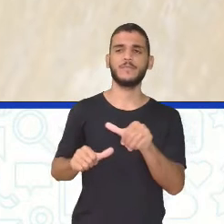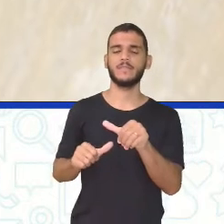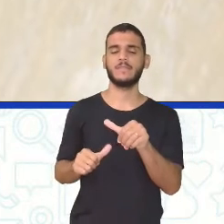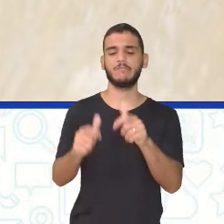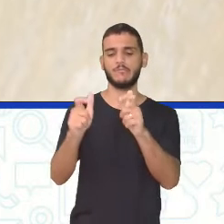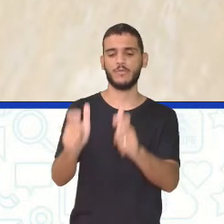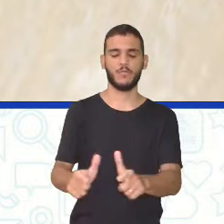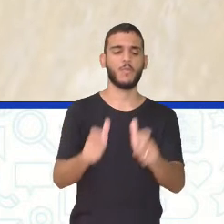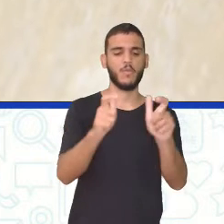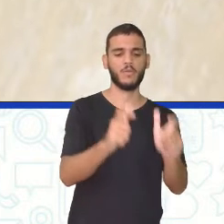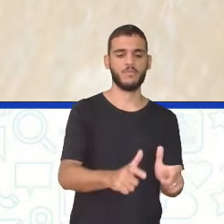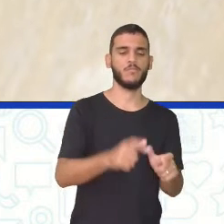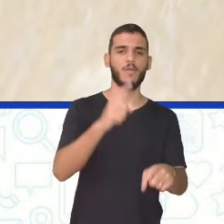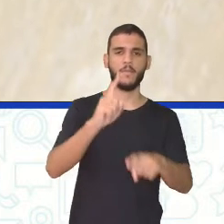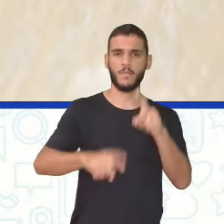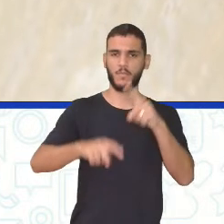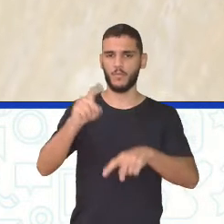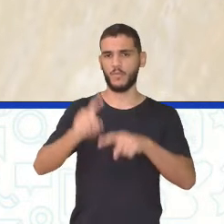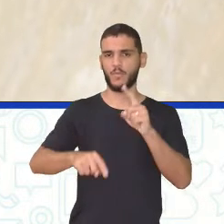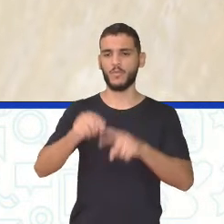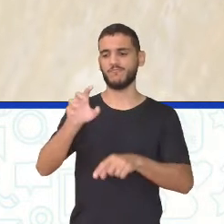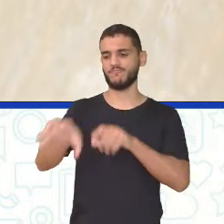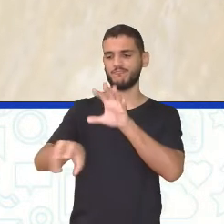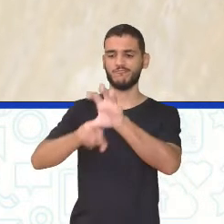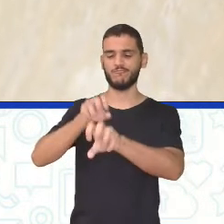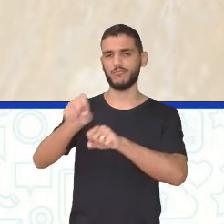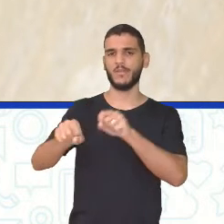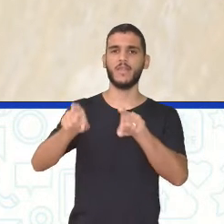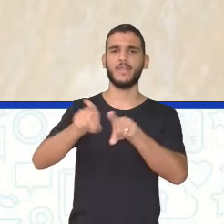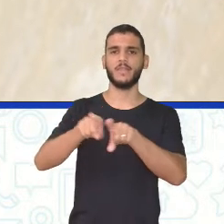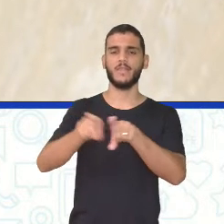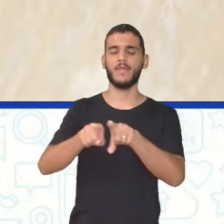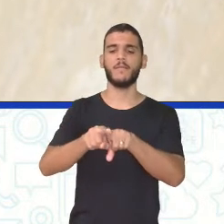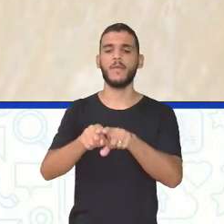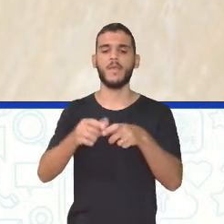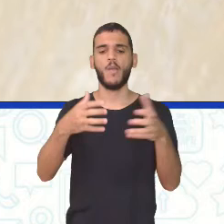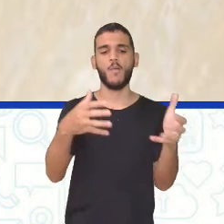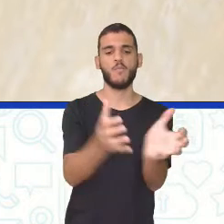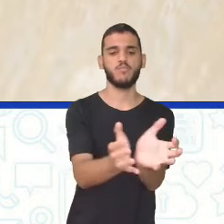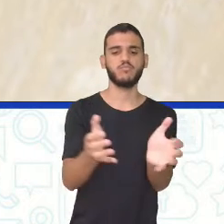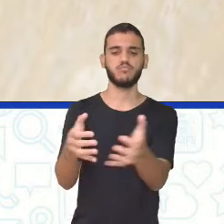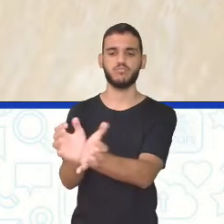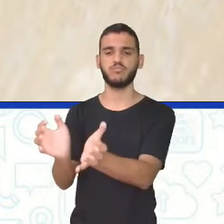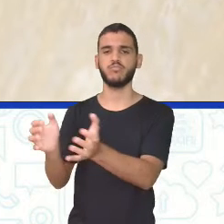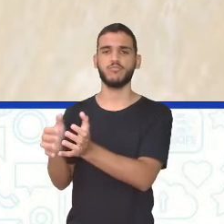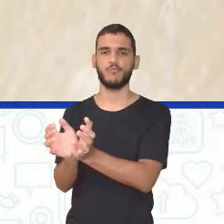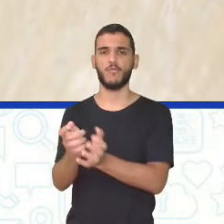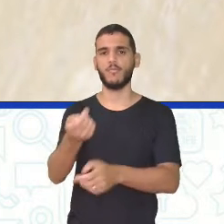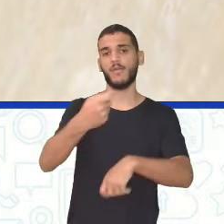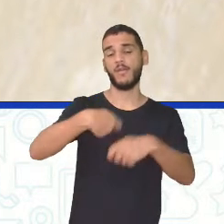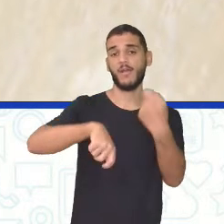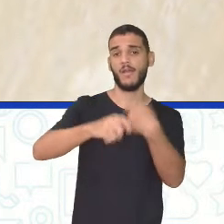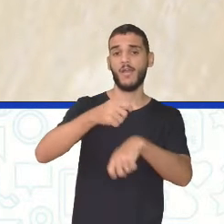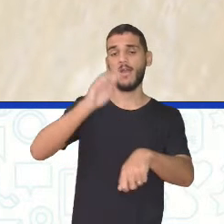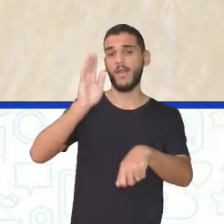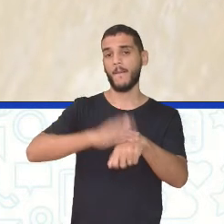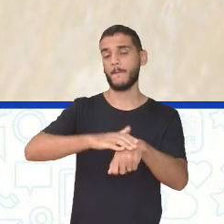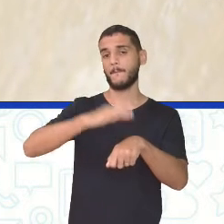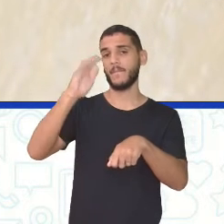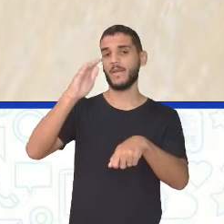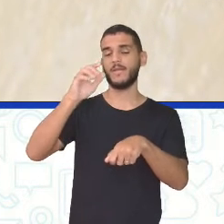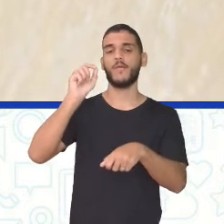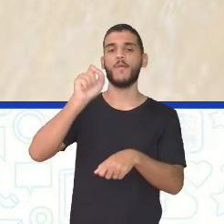de recursos, pelos diferentes setores da economia, de forma a melhorar os indicadores